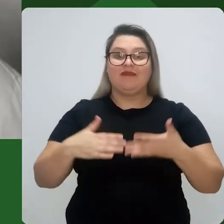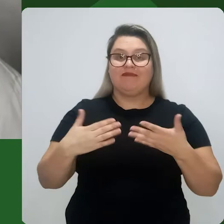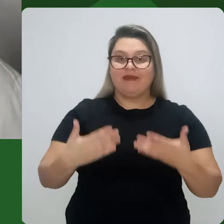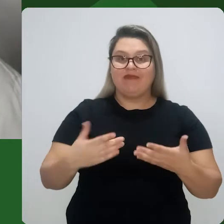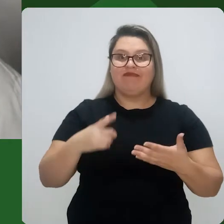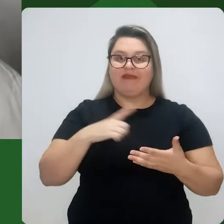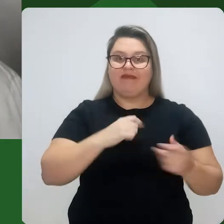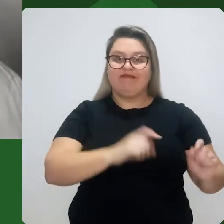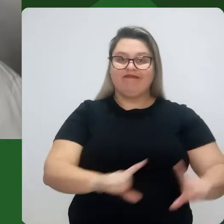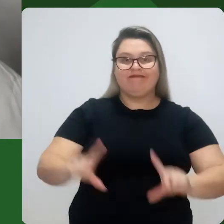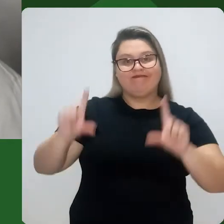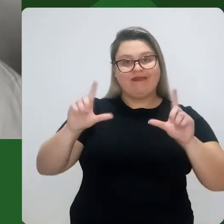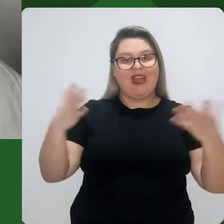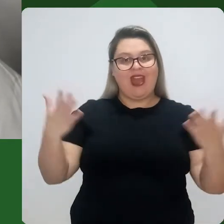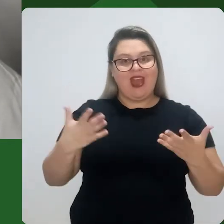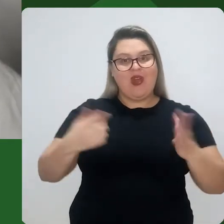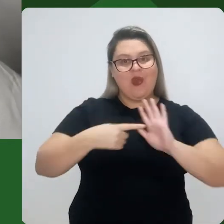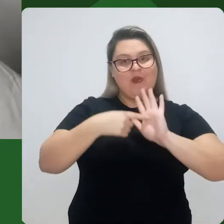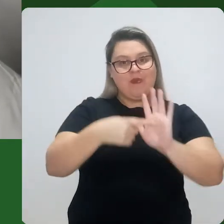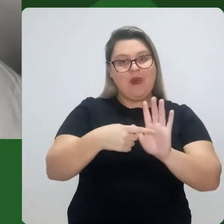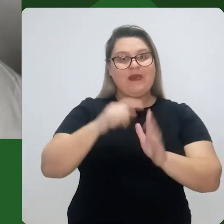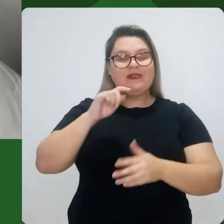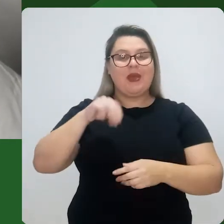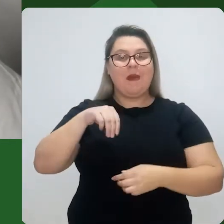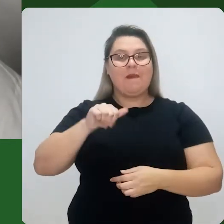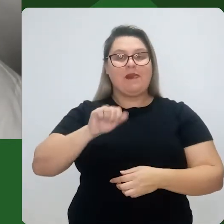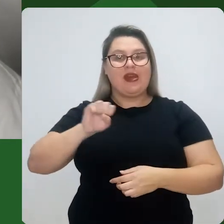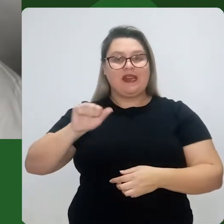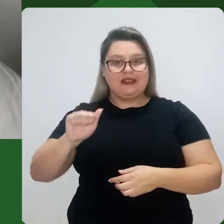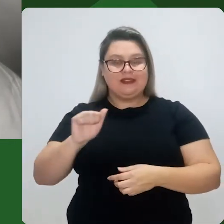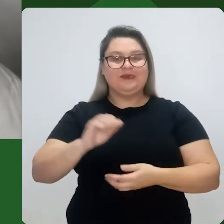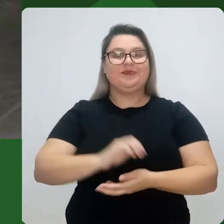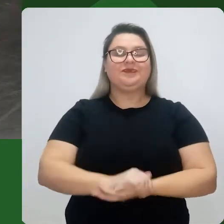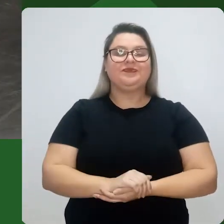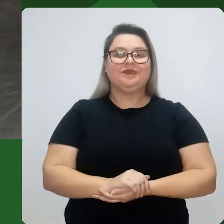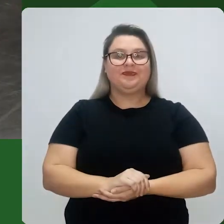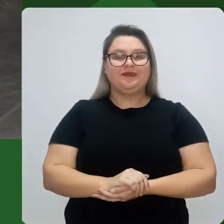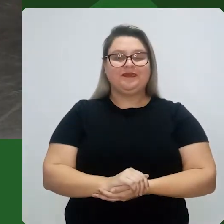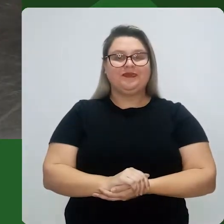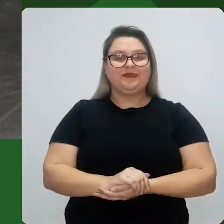Aqui estão os ingredientes da massa de pão de ló.